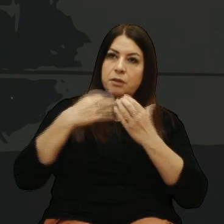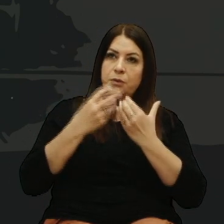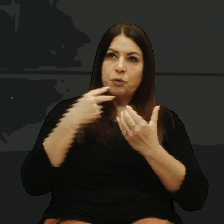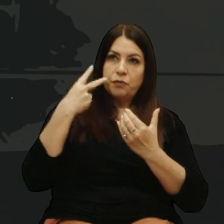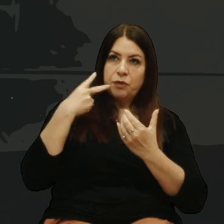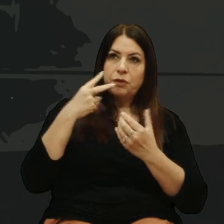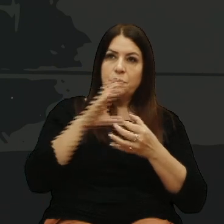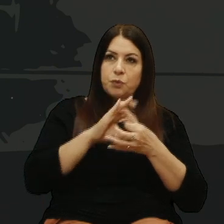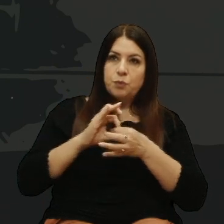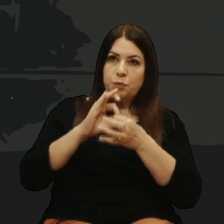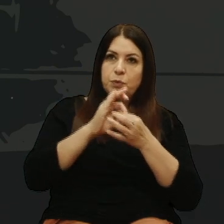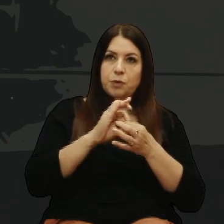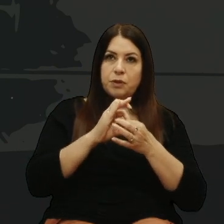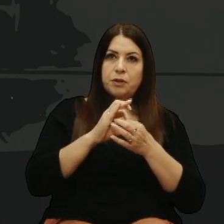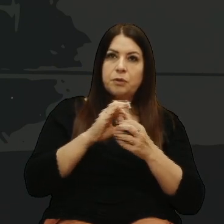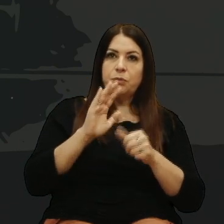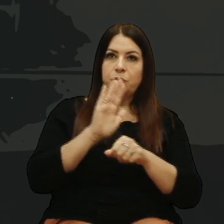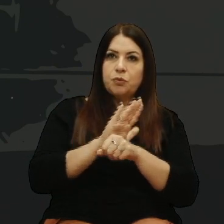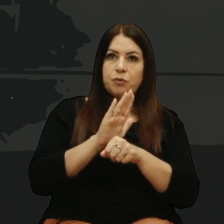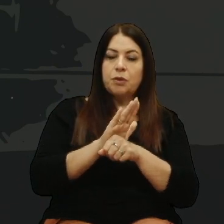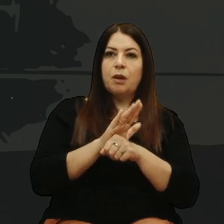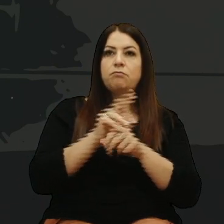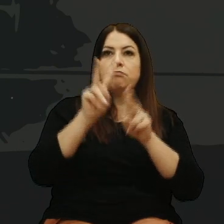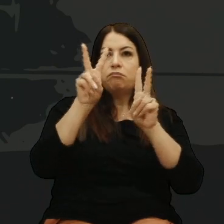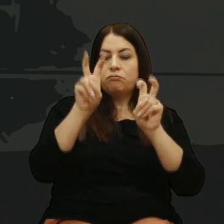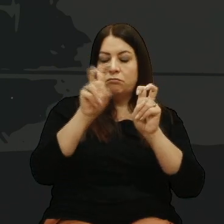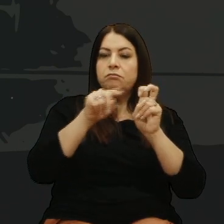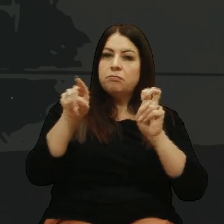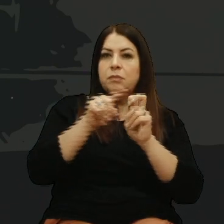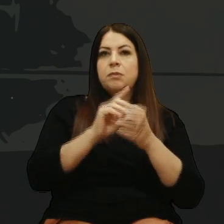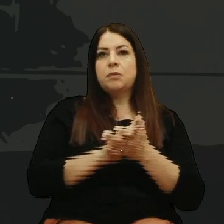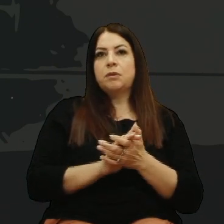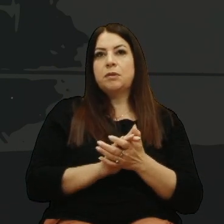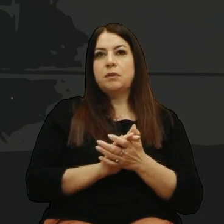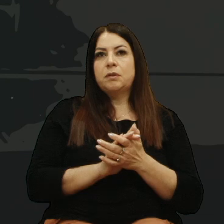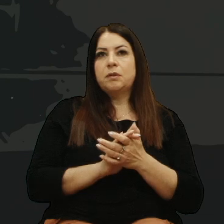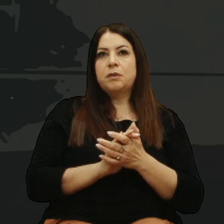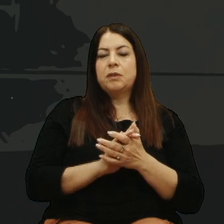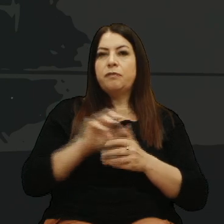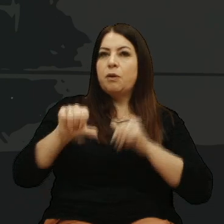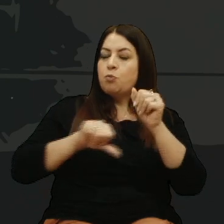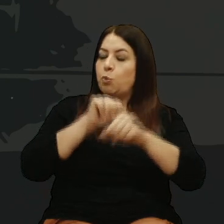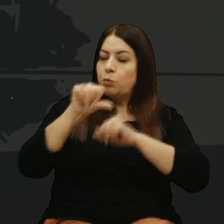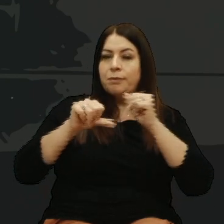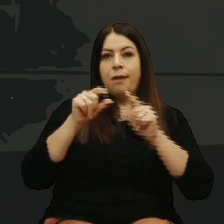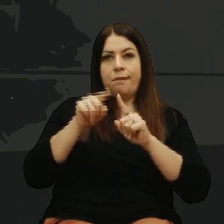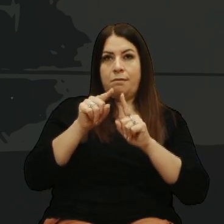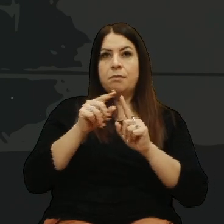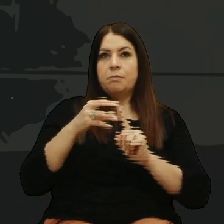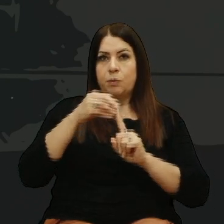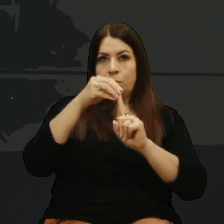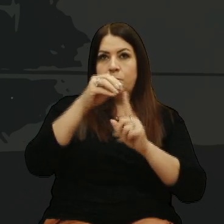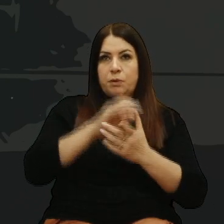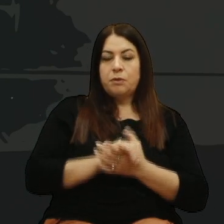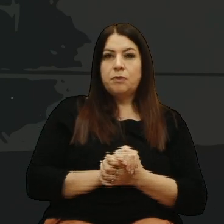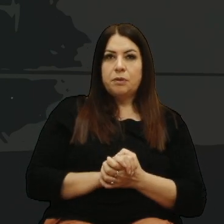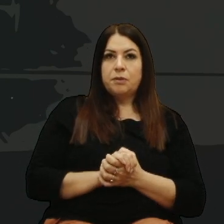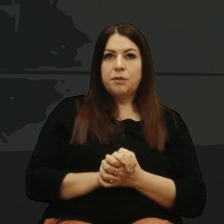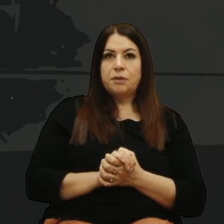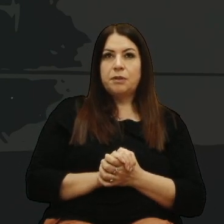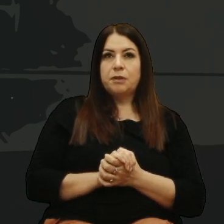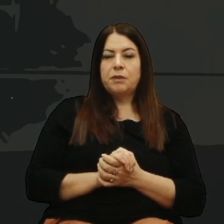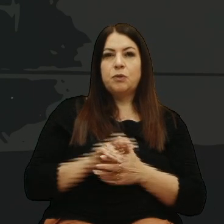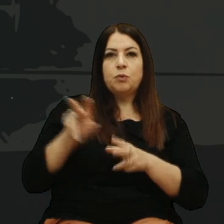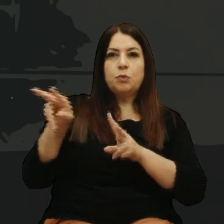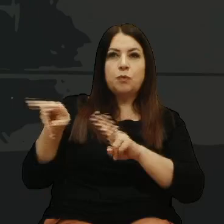Vereadores unida em prol de uma causa que irá revolucionar principalmente a parte do